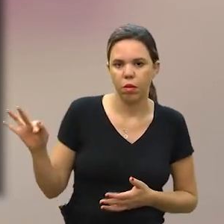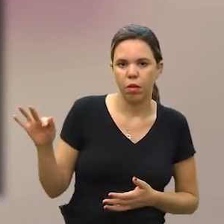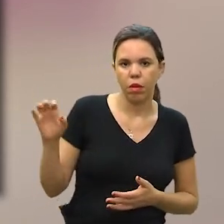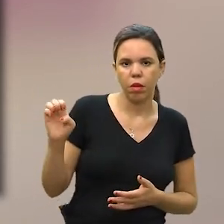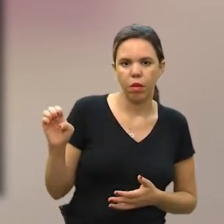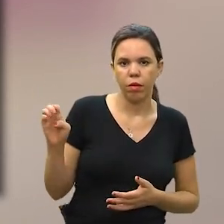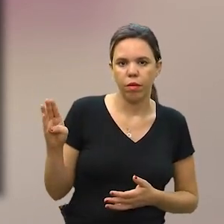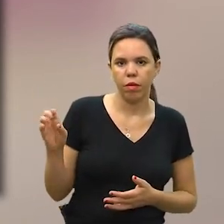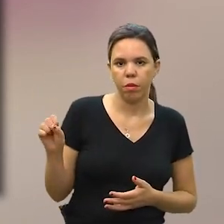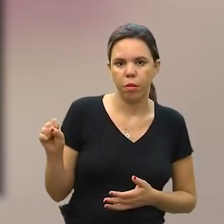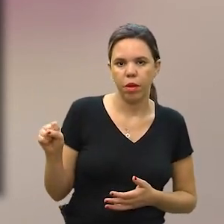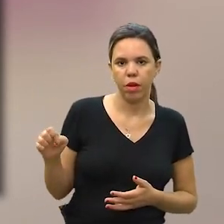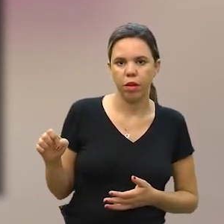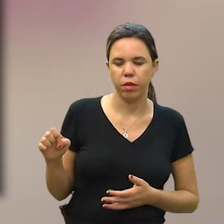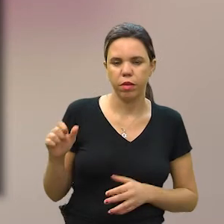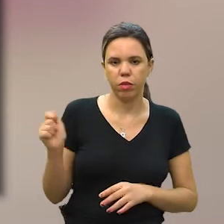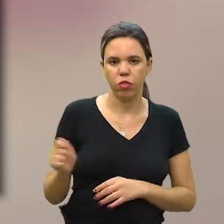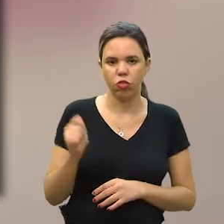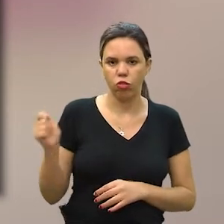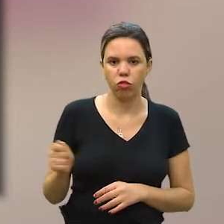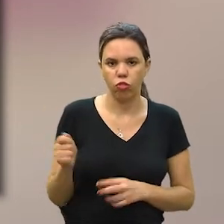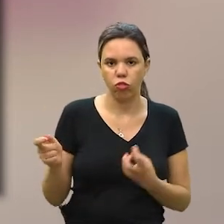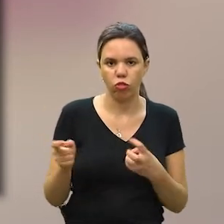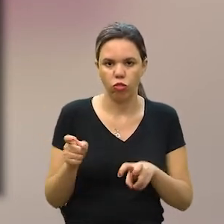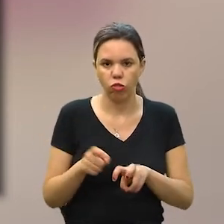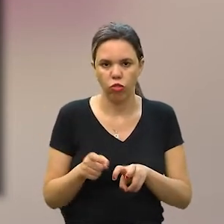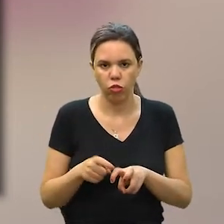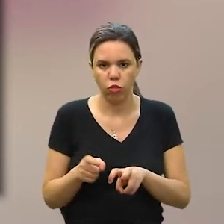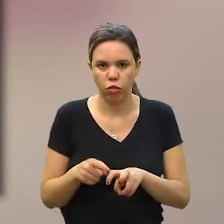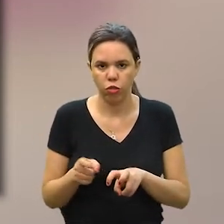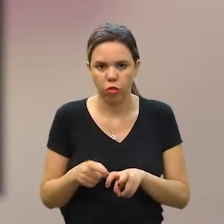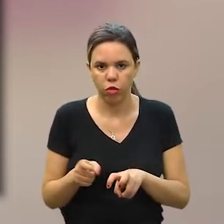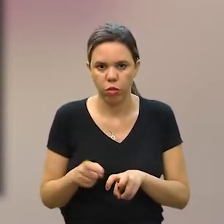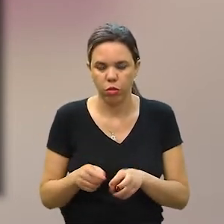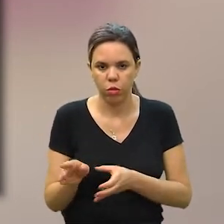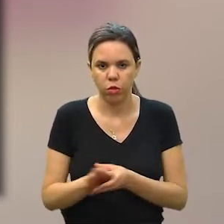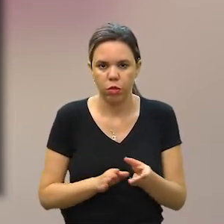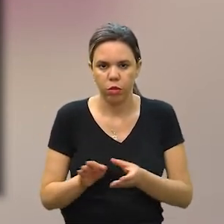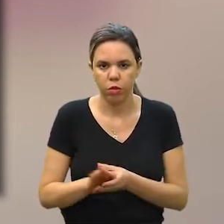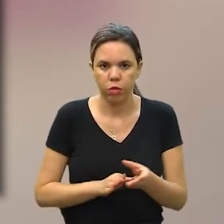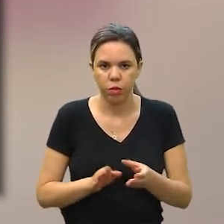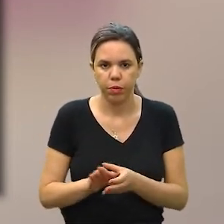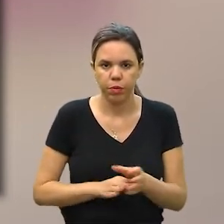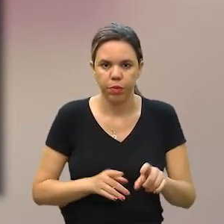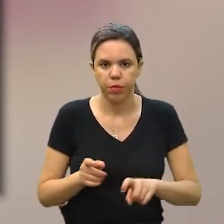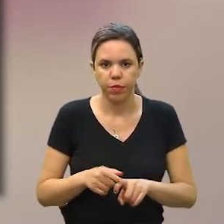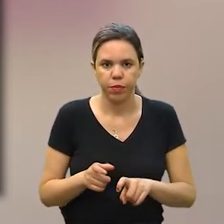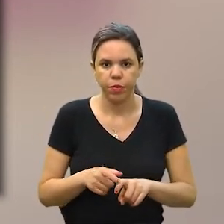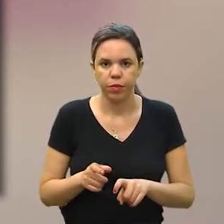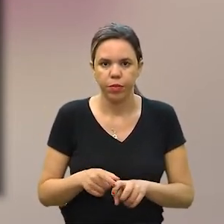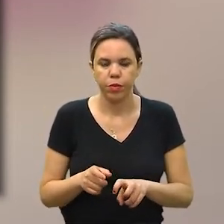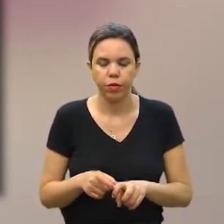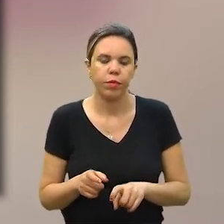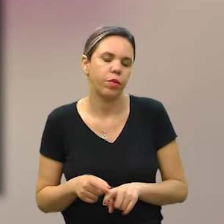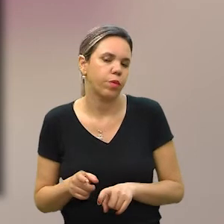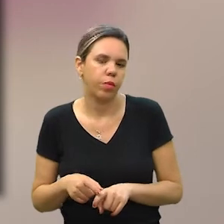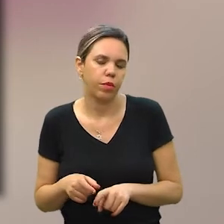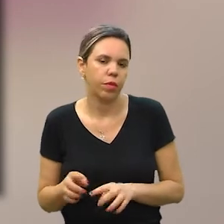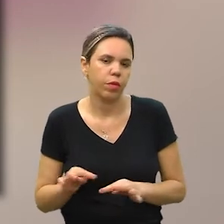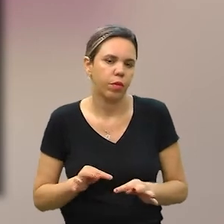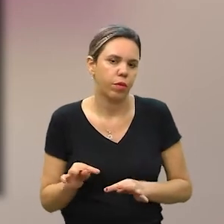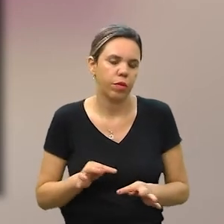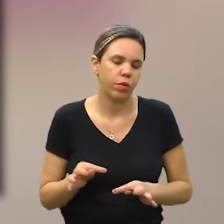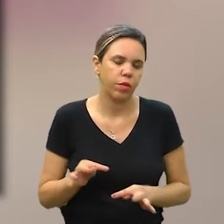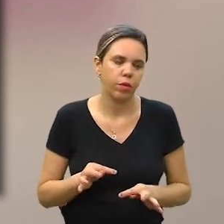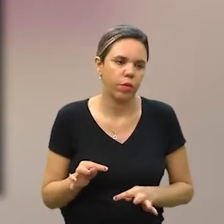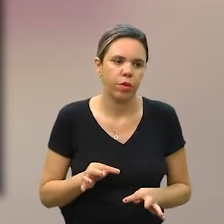que é a Federação Brasileira das Associações de Ginecologia e Obstetrícia, que orienta os médicos a fazer essa